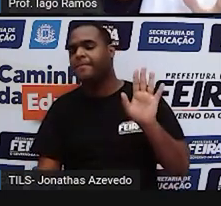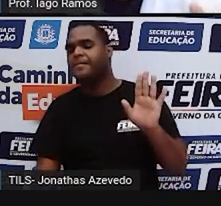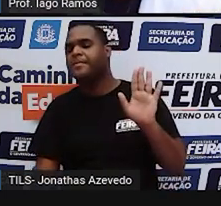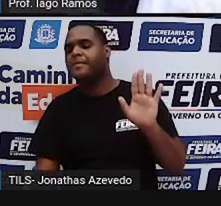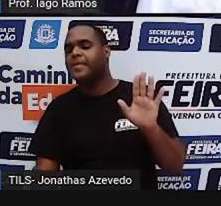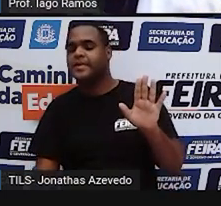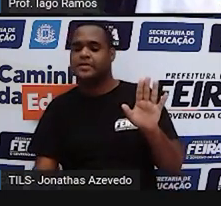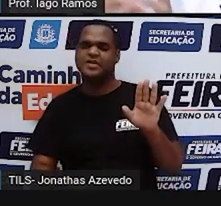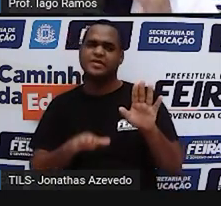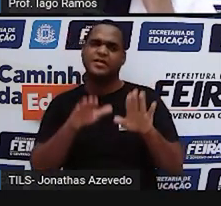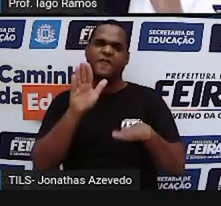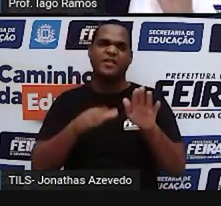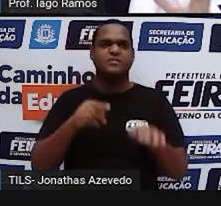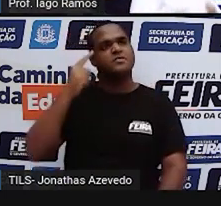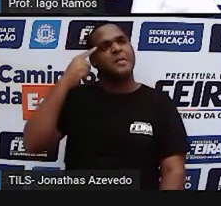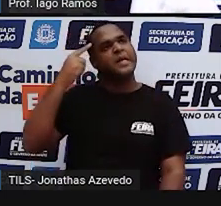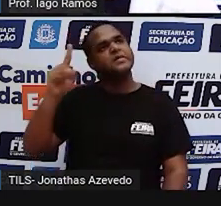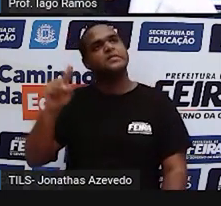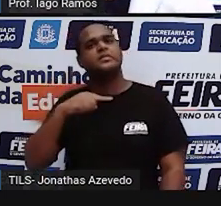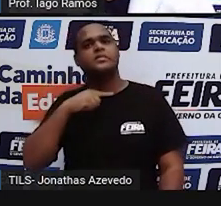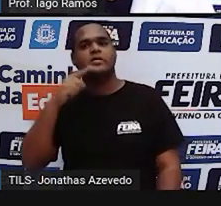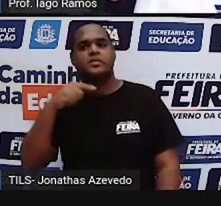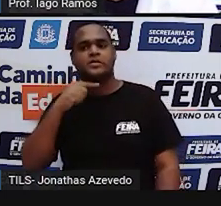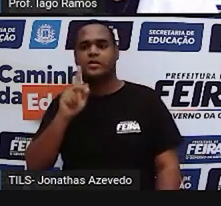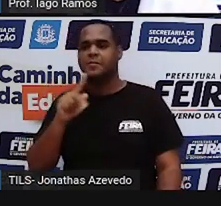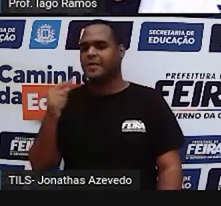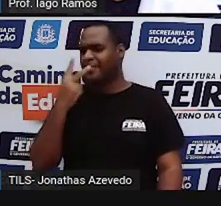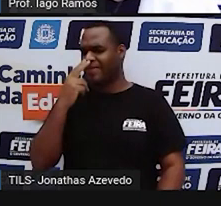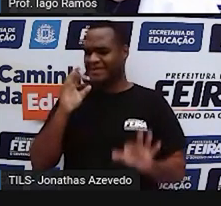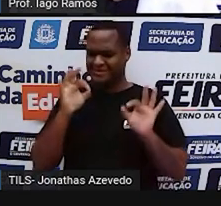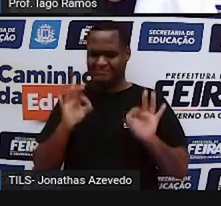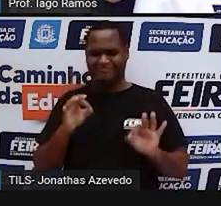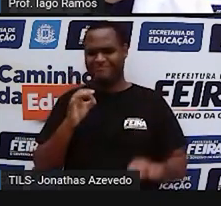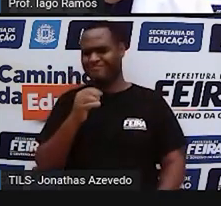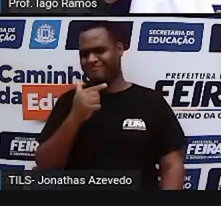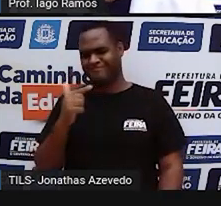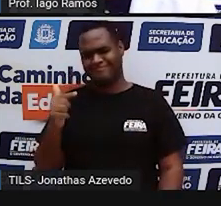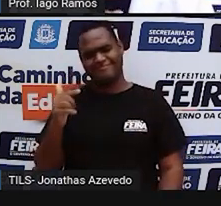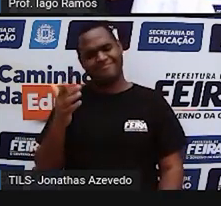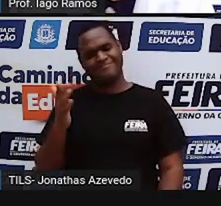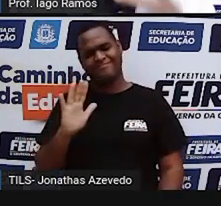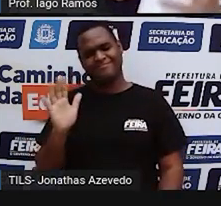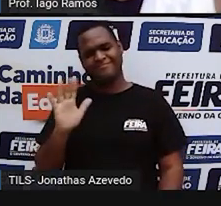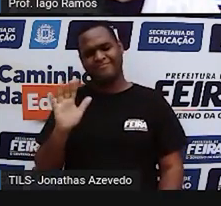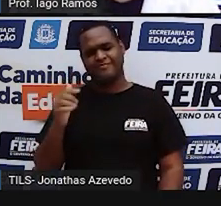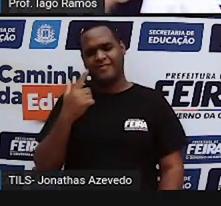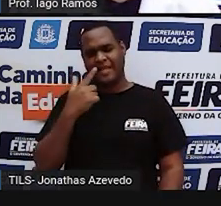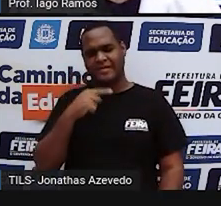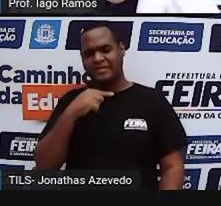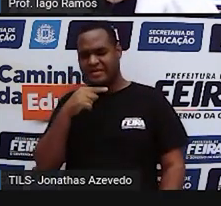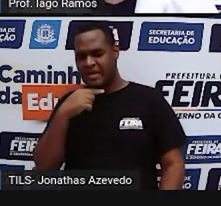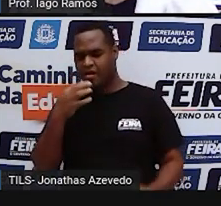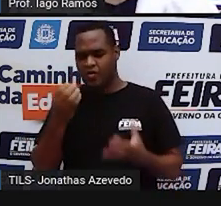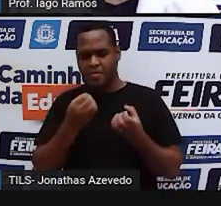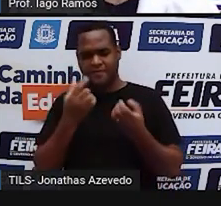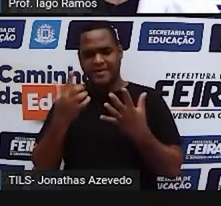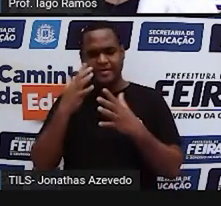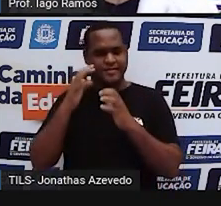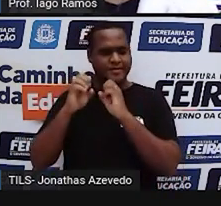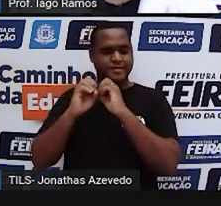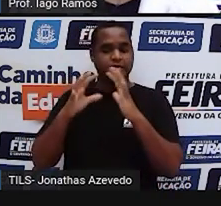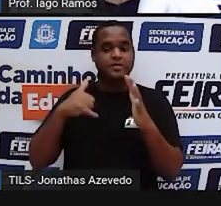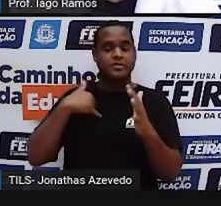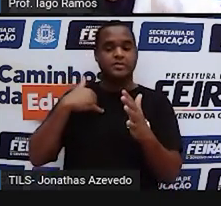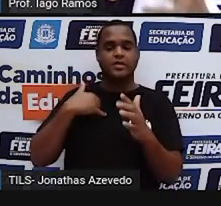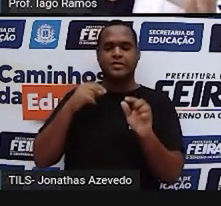né talvez você esteja pensando assim professor isso não dá certo professor não tem como você descobrir a